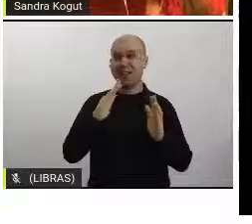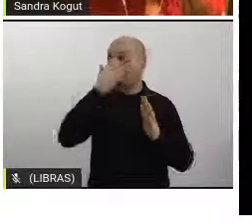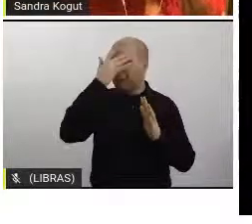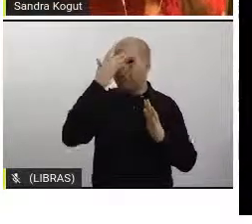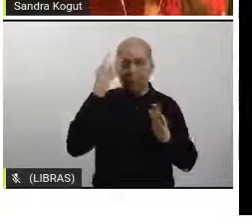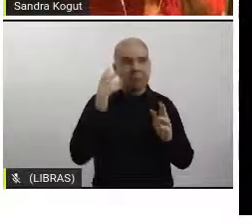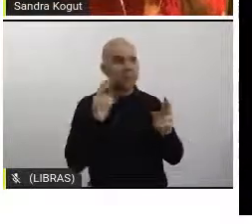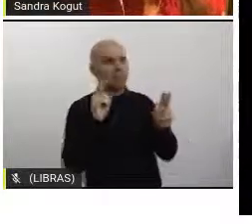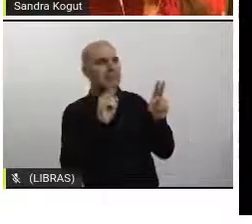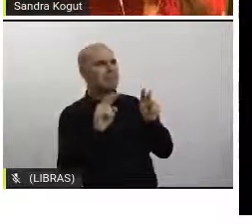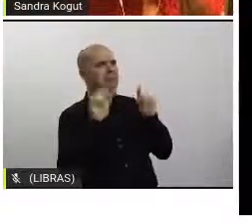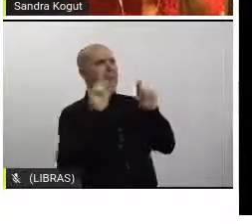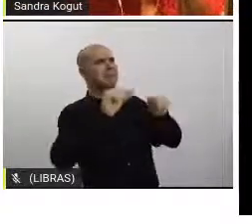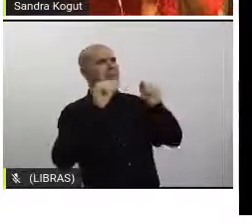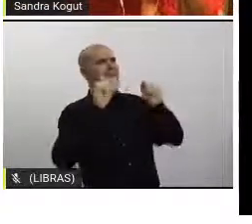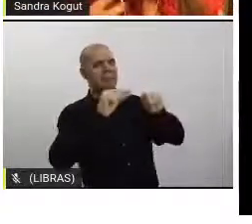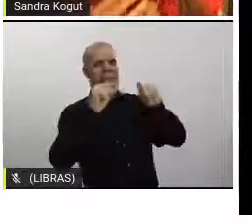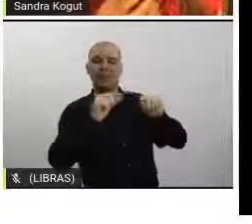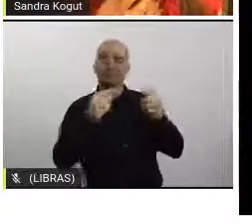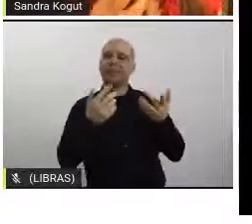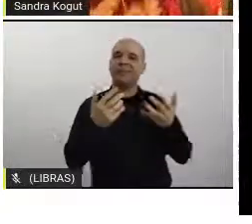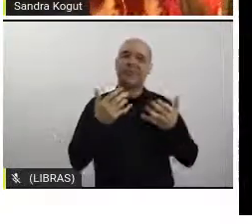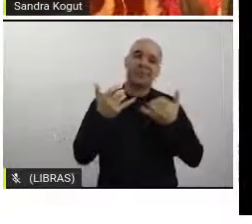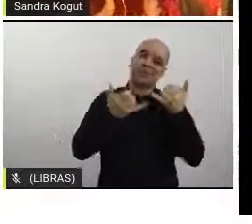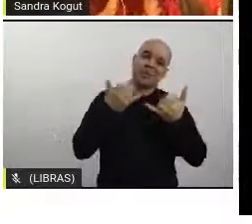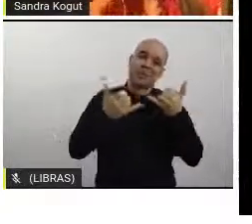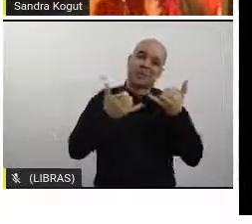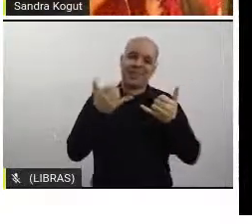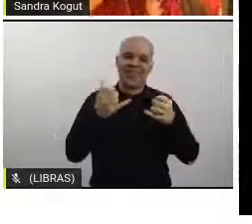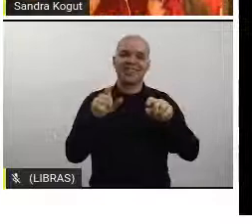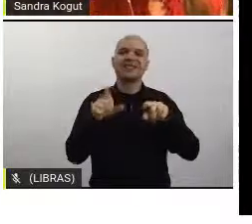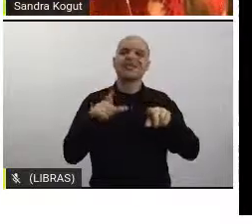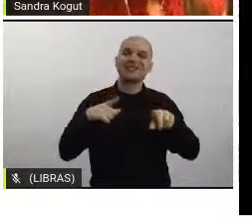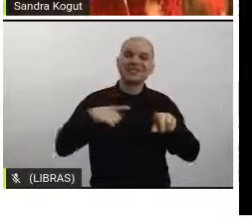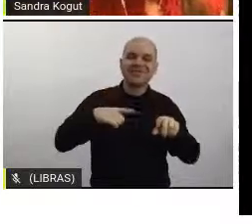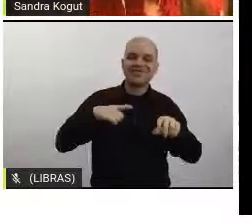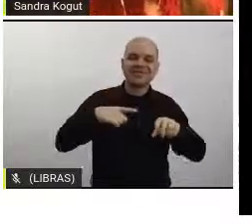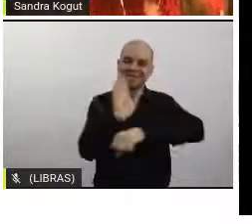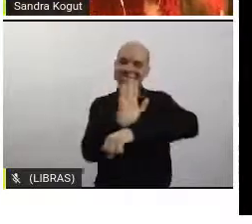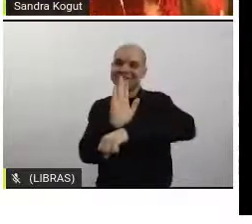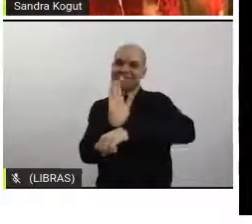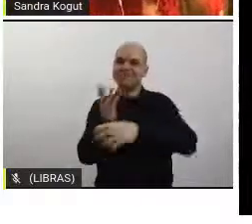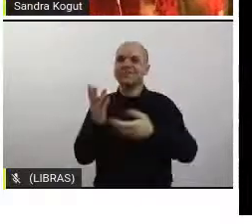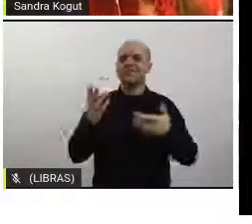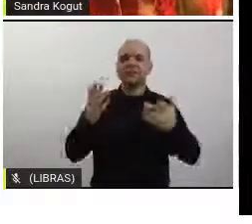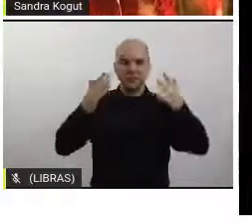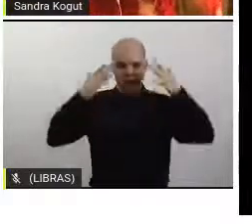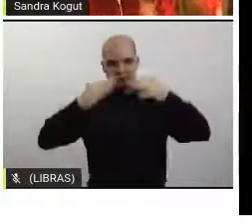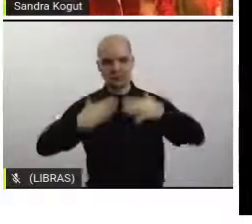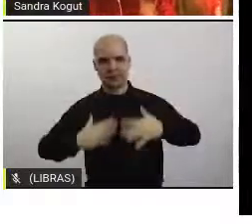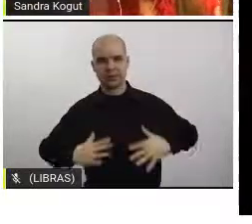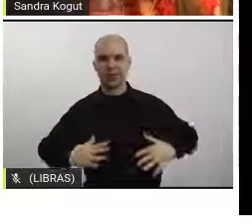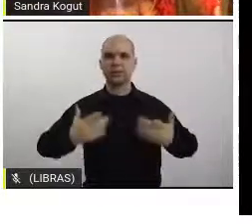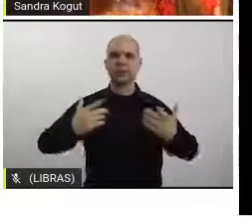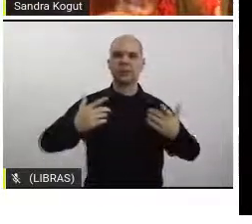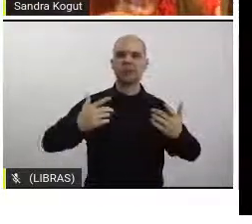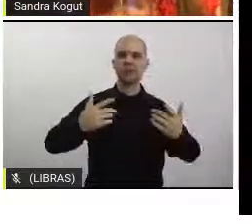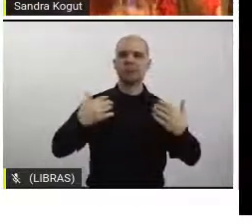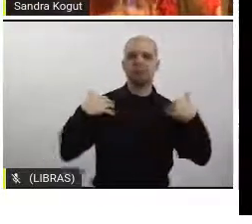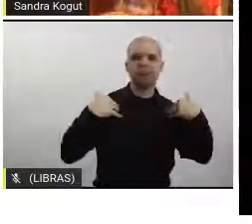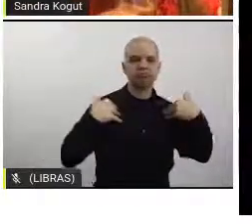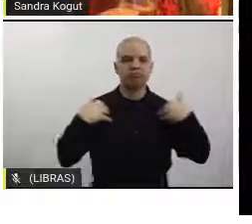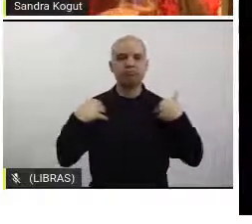de maneiras de você se expressar, linguagens, enfim, falando assim, tem que ver,